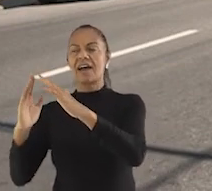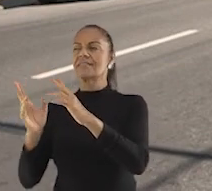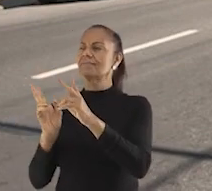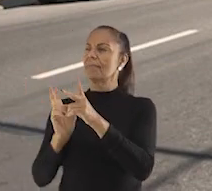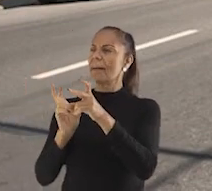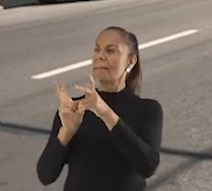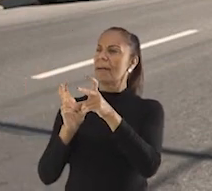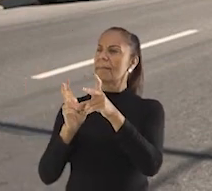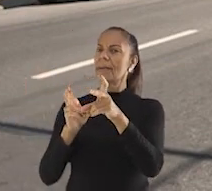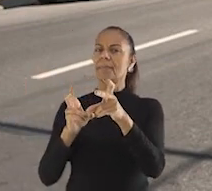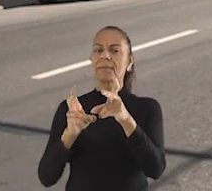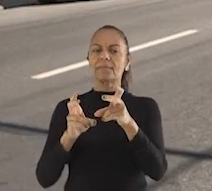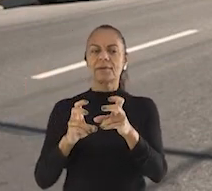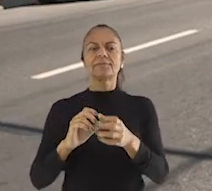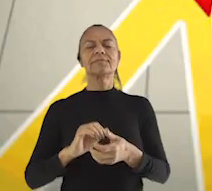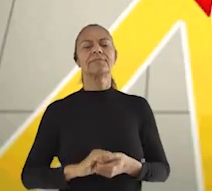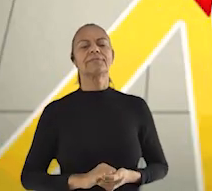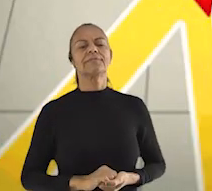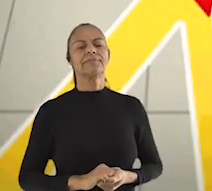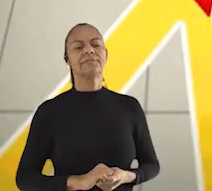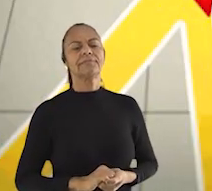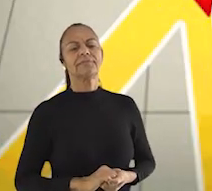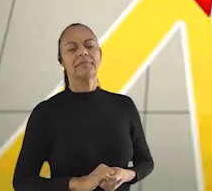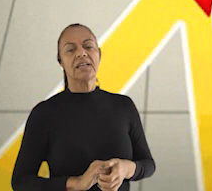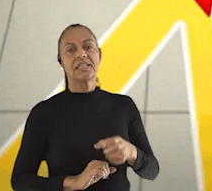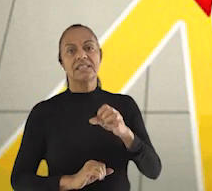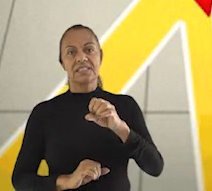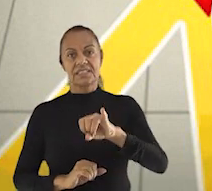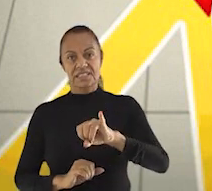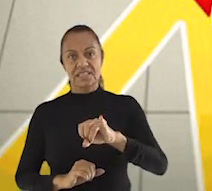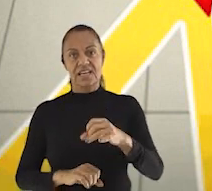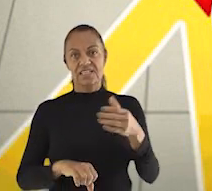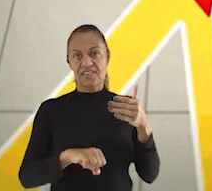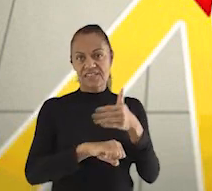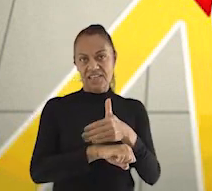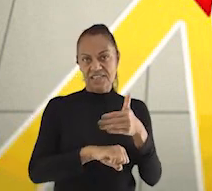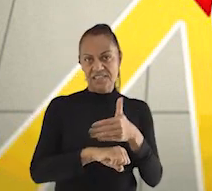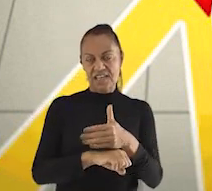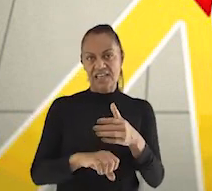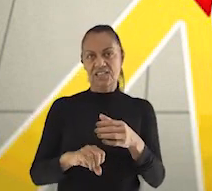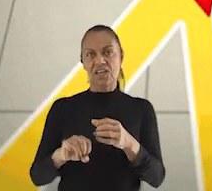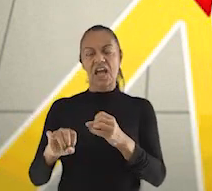da rua onde era a sua entrevista. Se ele tivesse acesso à